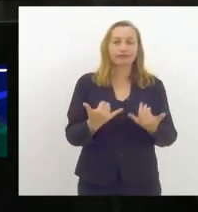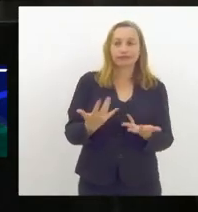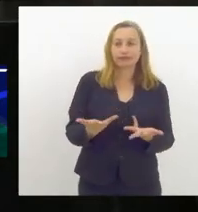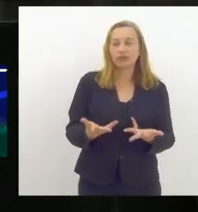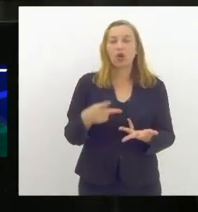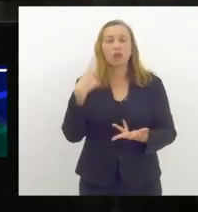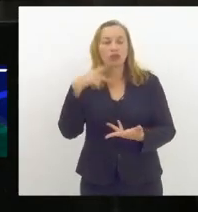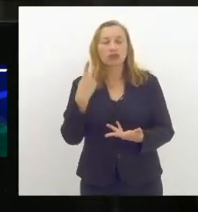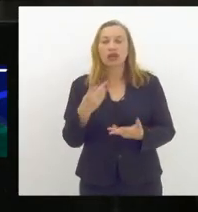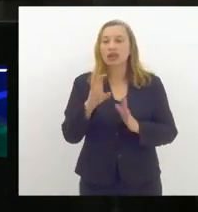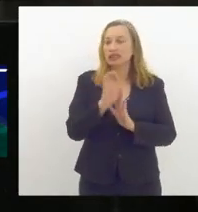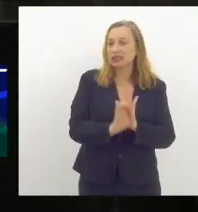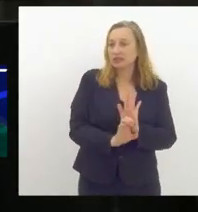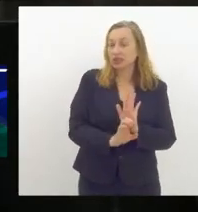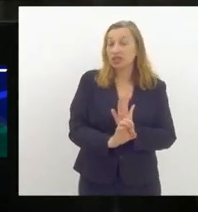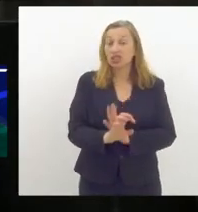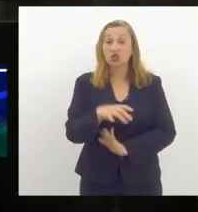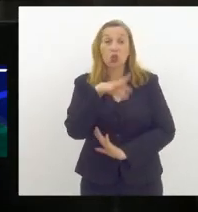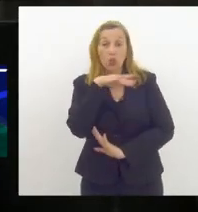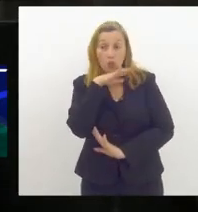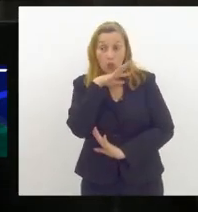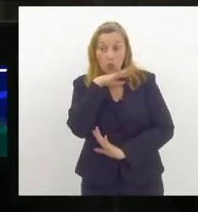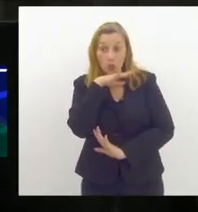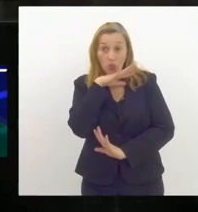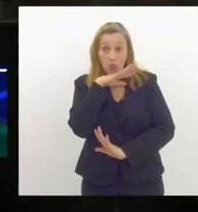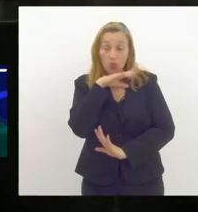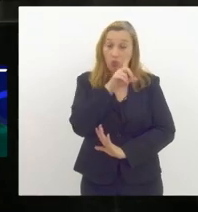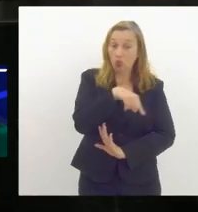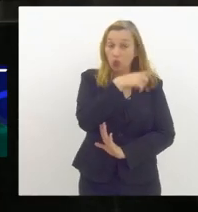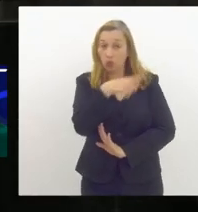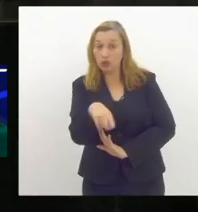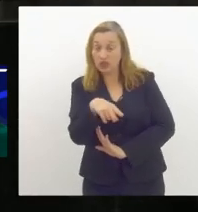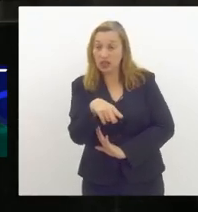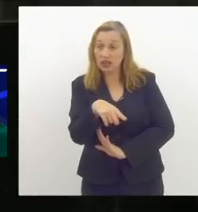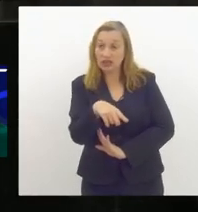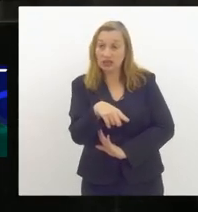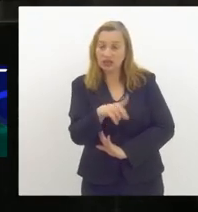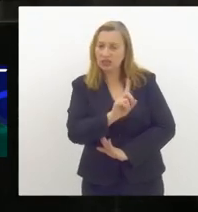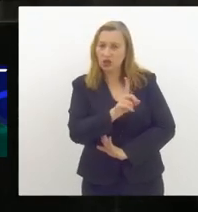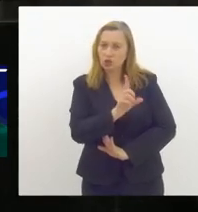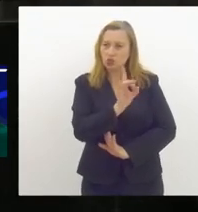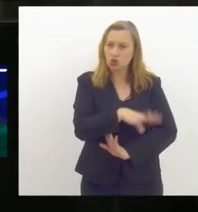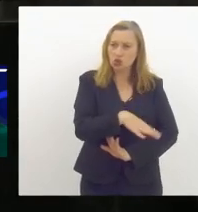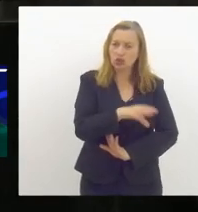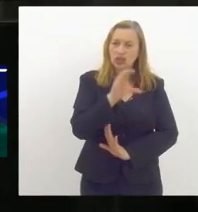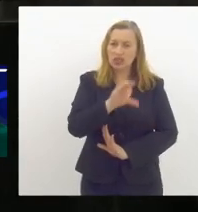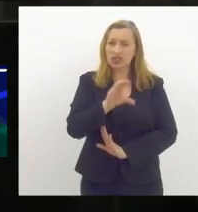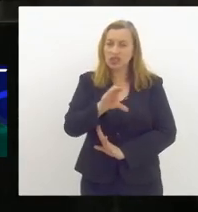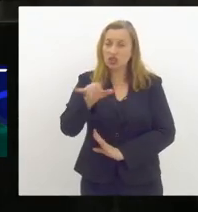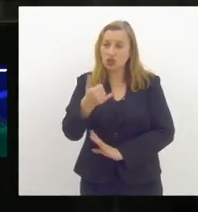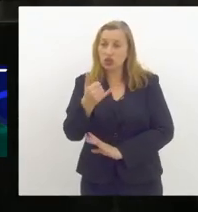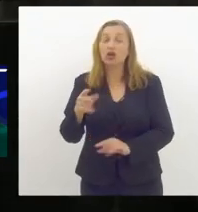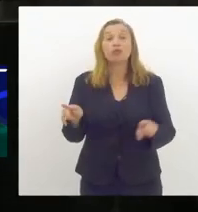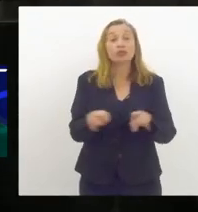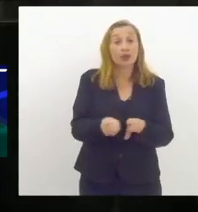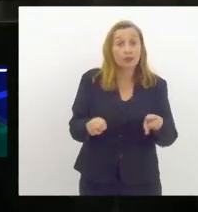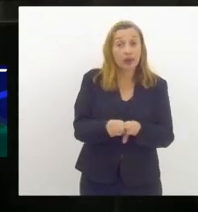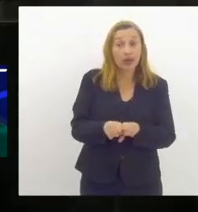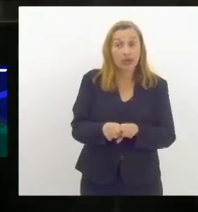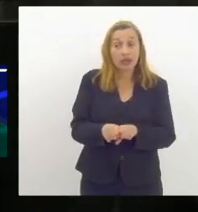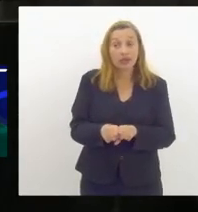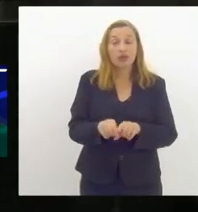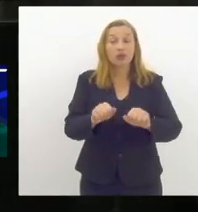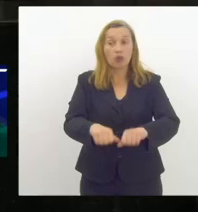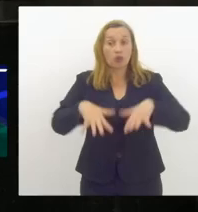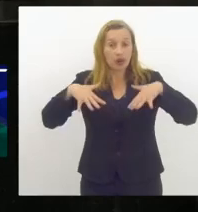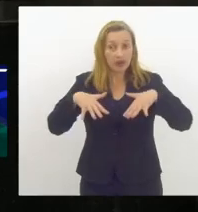as emendas negativas serão rejeitadas não só na ccj como também